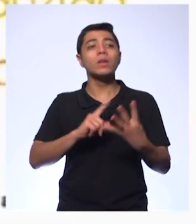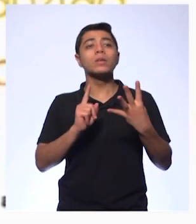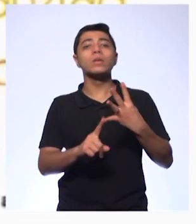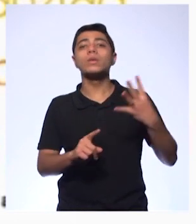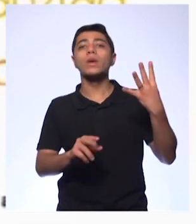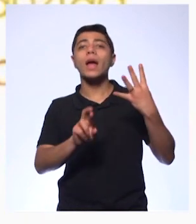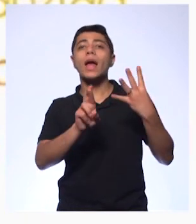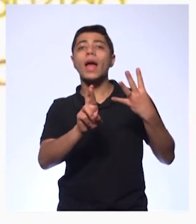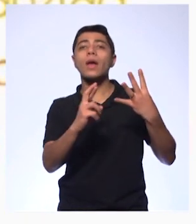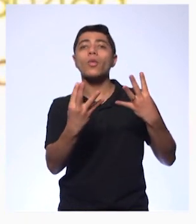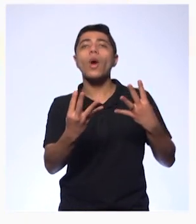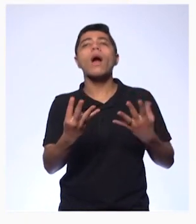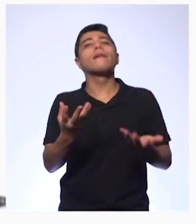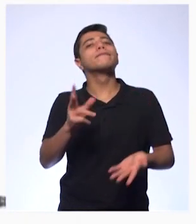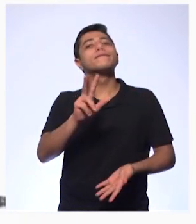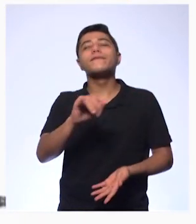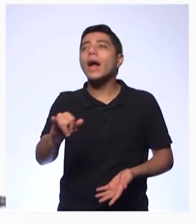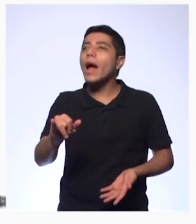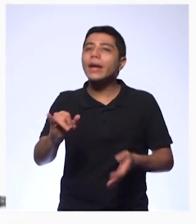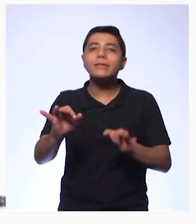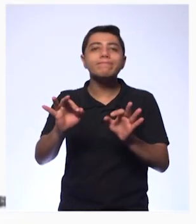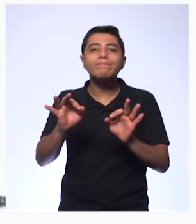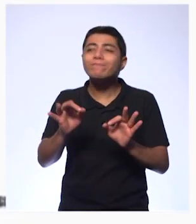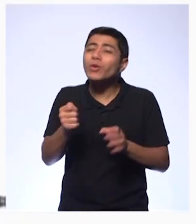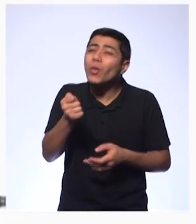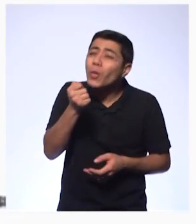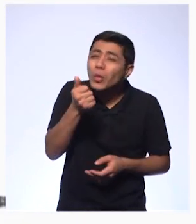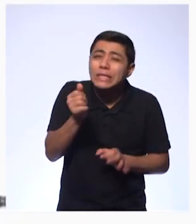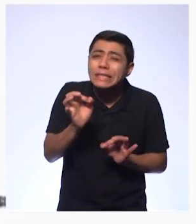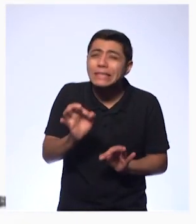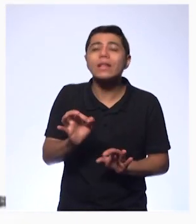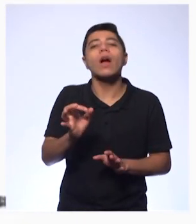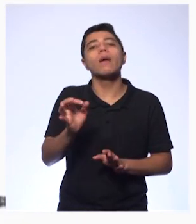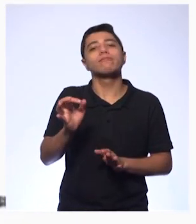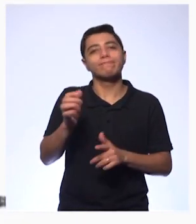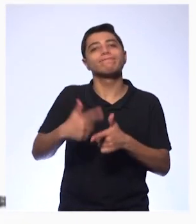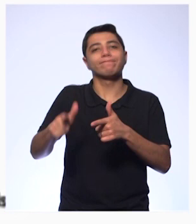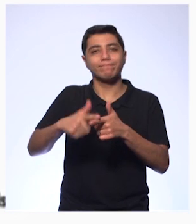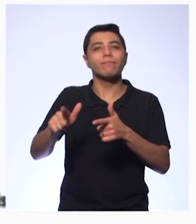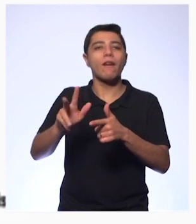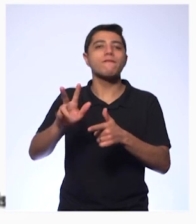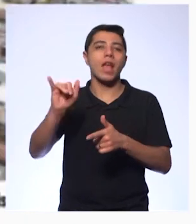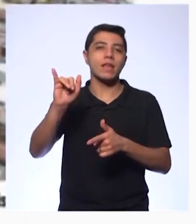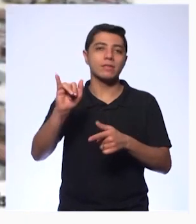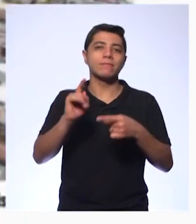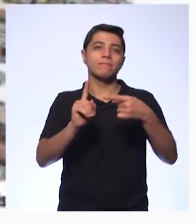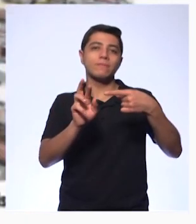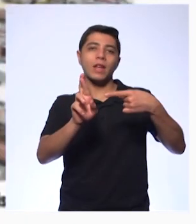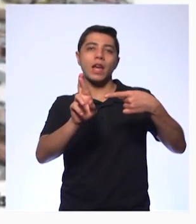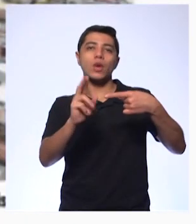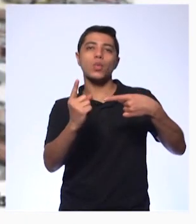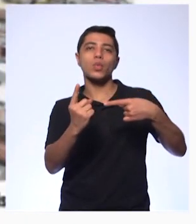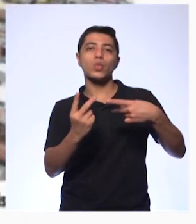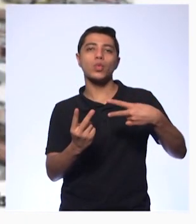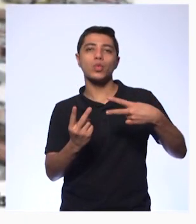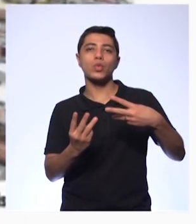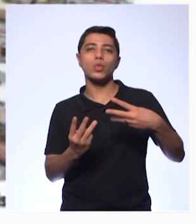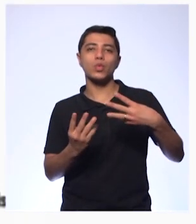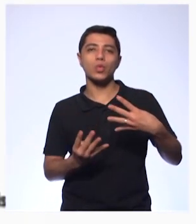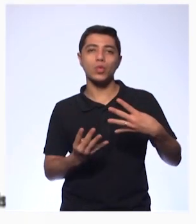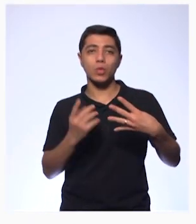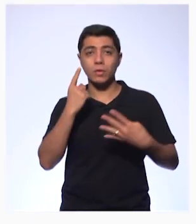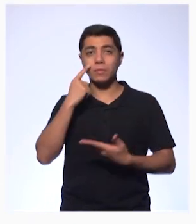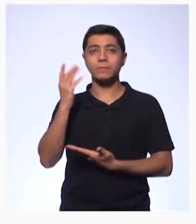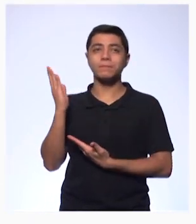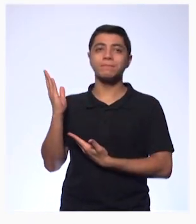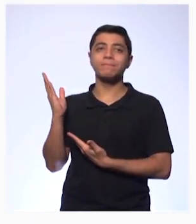provável a ocorrência de acidentes. Cada área de risco é composta por um ou mais setores de risco, que são grupos de casas que apresentam o mesmo grau de